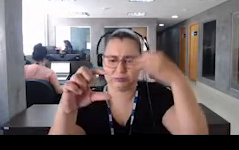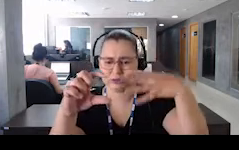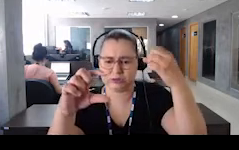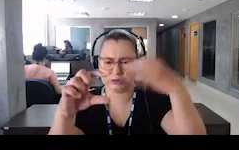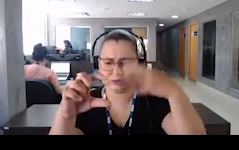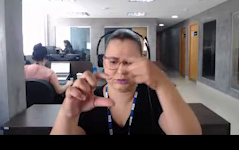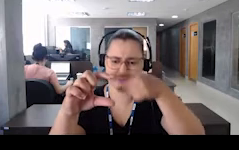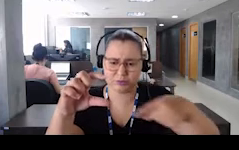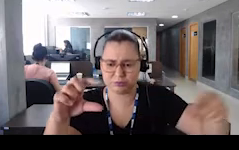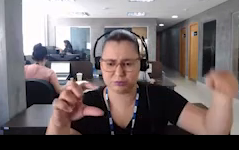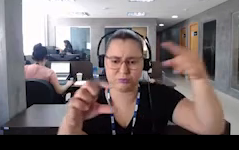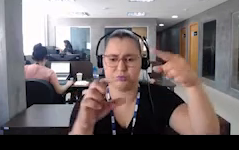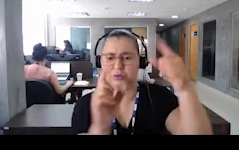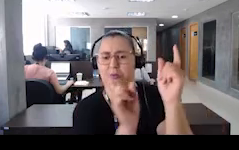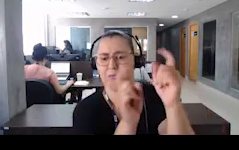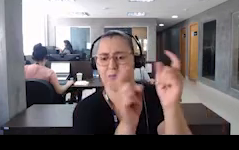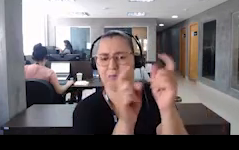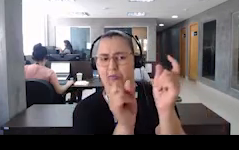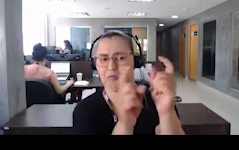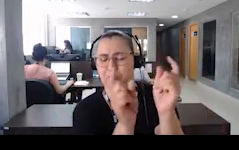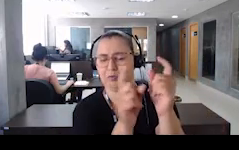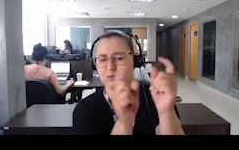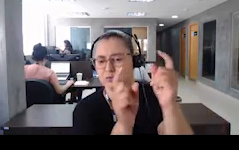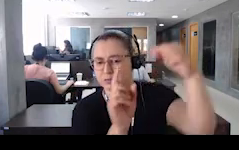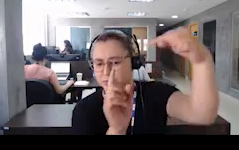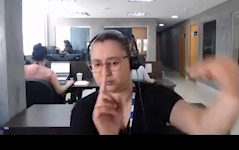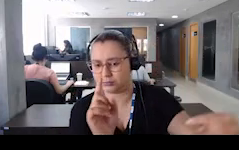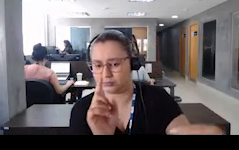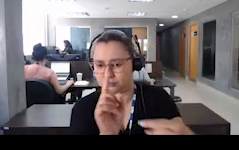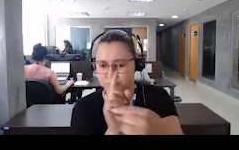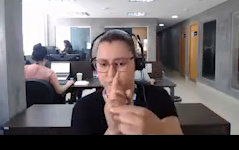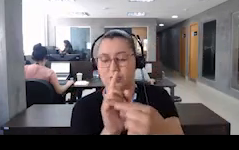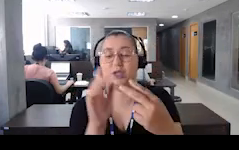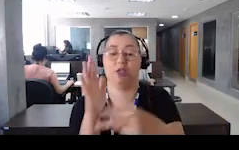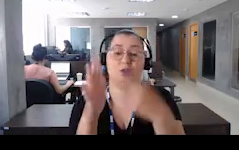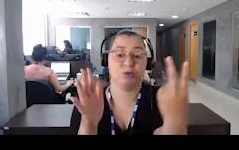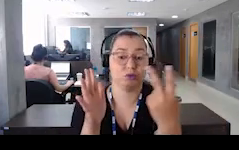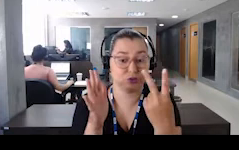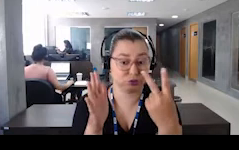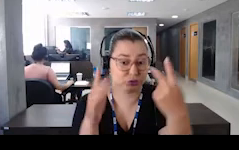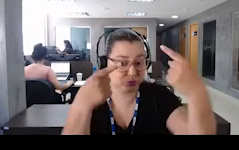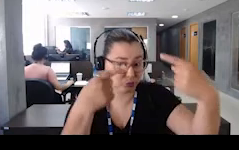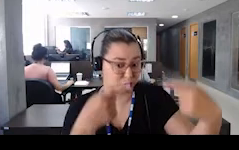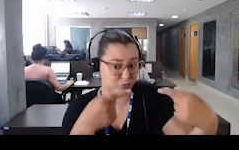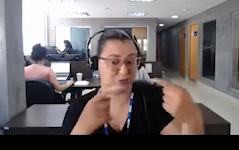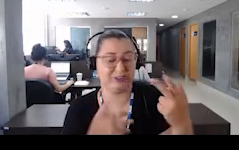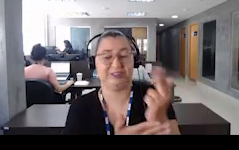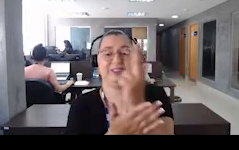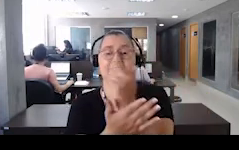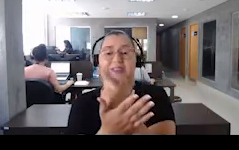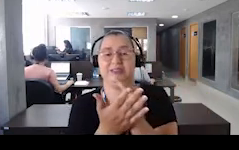elétrica e o voltímetro conectado na lâmpada, certo? O segundo desafio pediu que